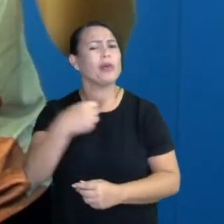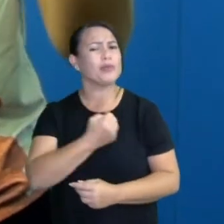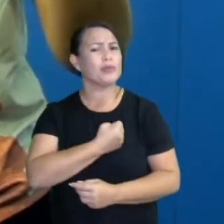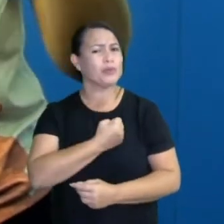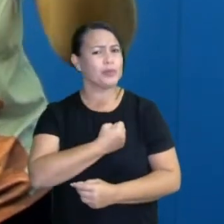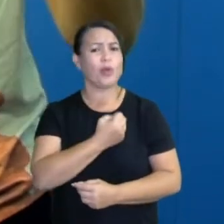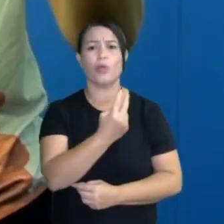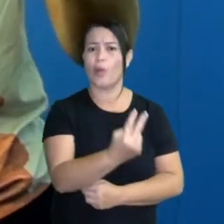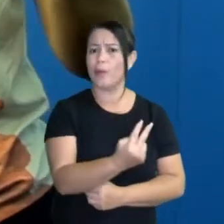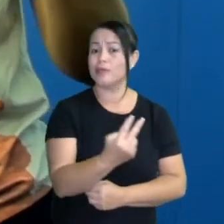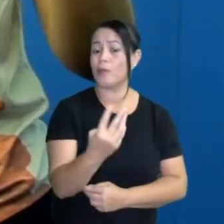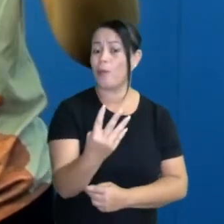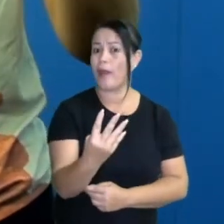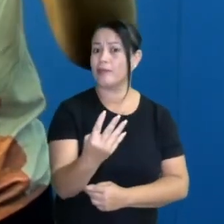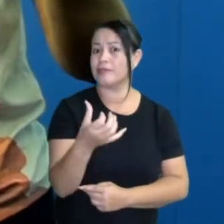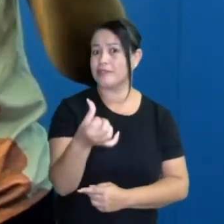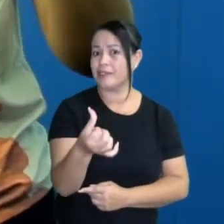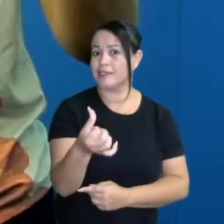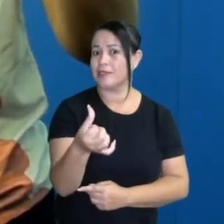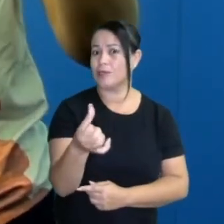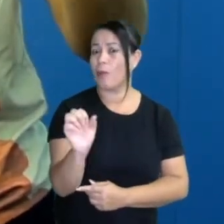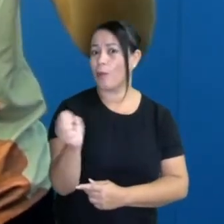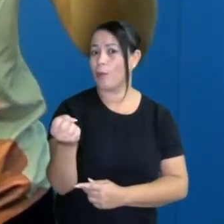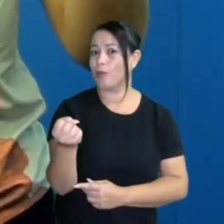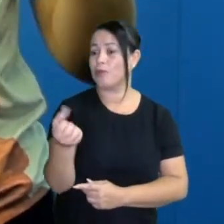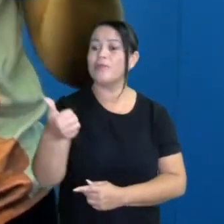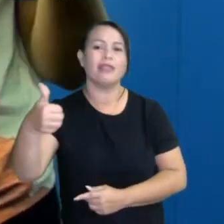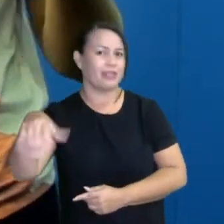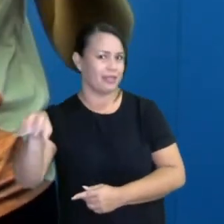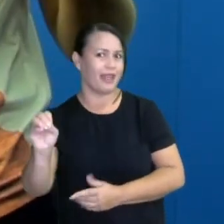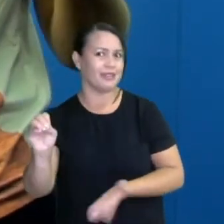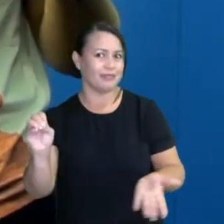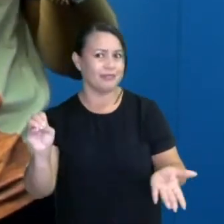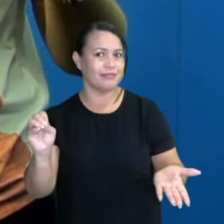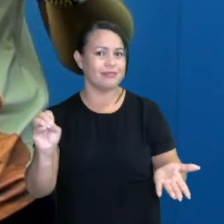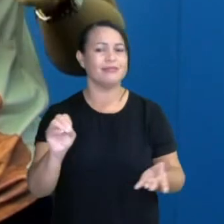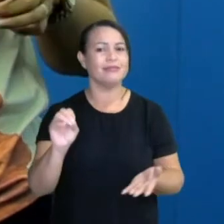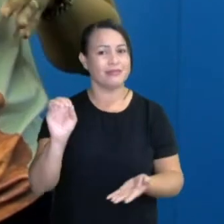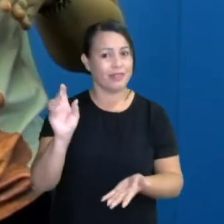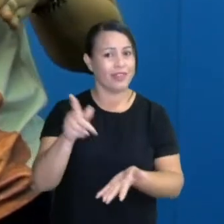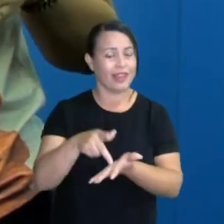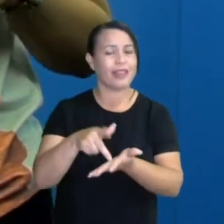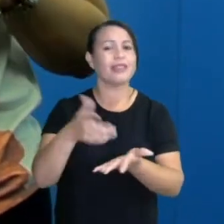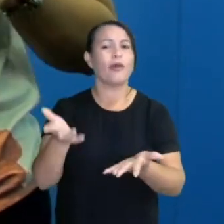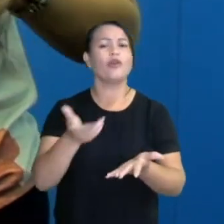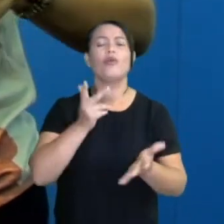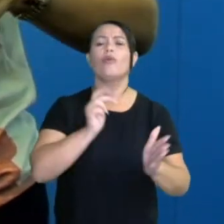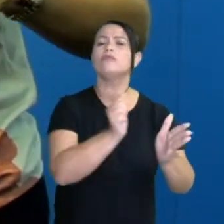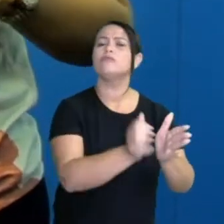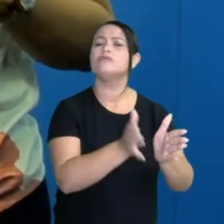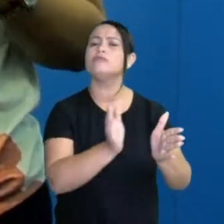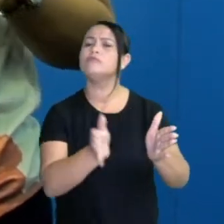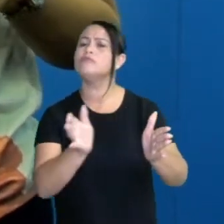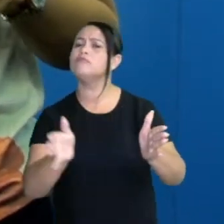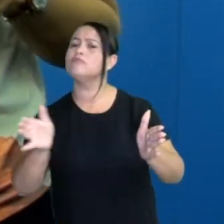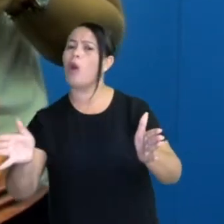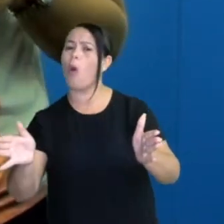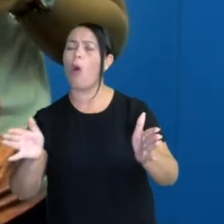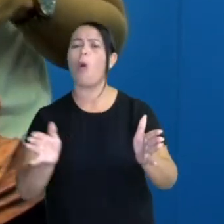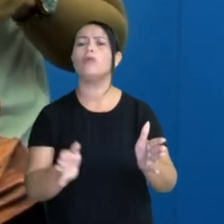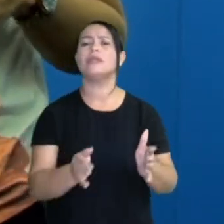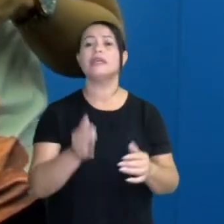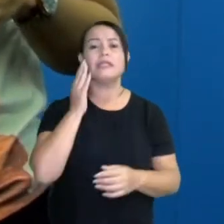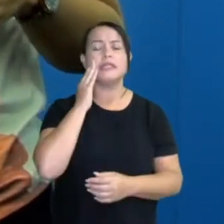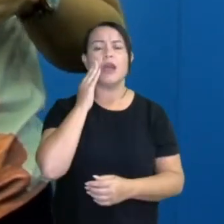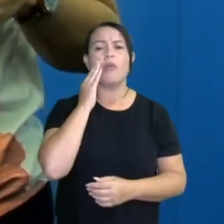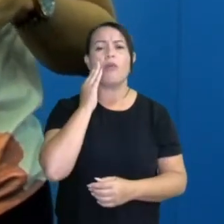número? 2, 4, 6, 8, 10. Não é isso? Eu estou seguindo uma ordem, tá?